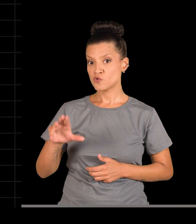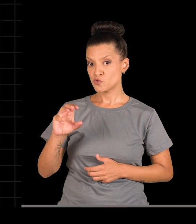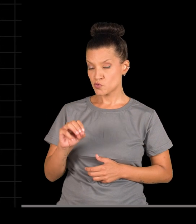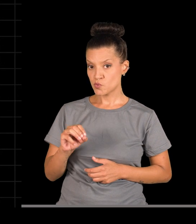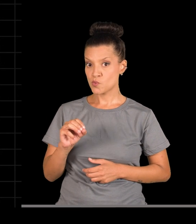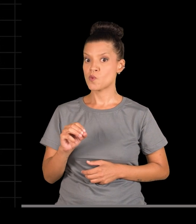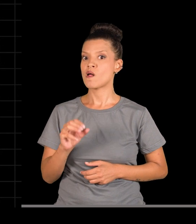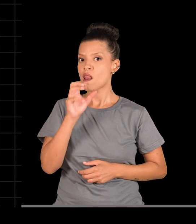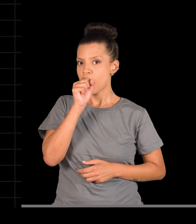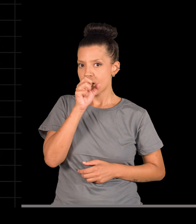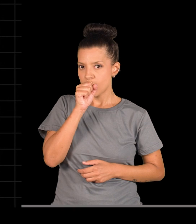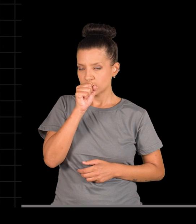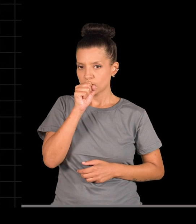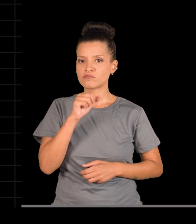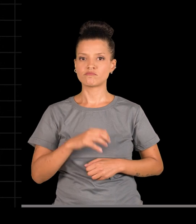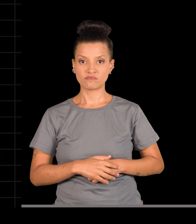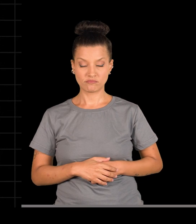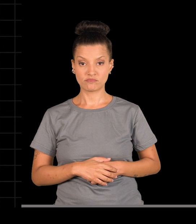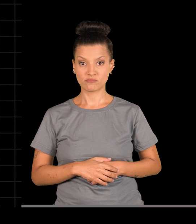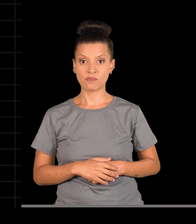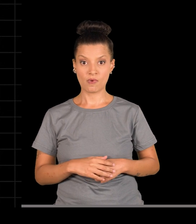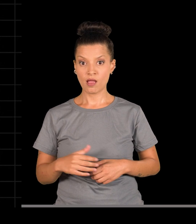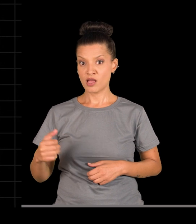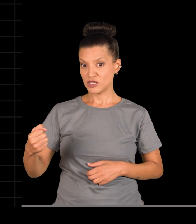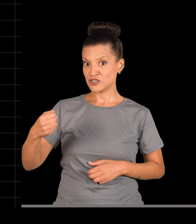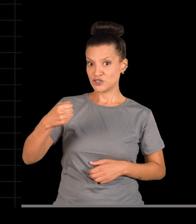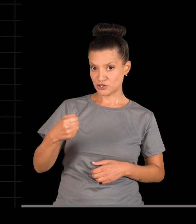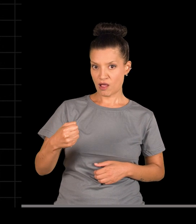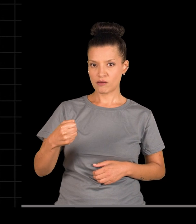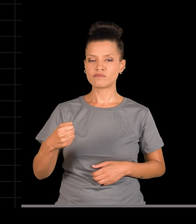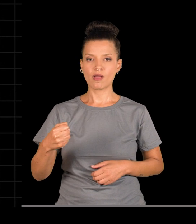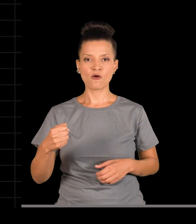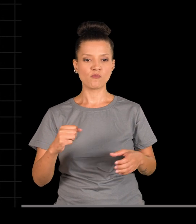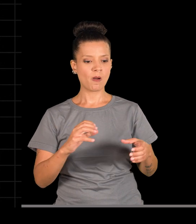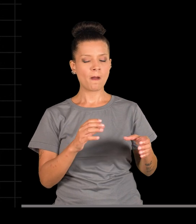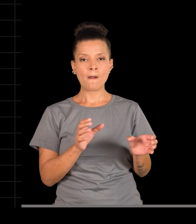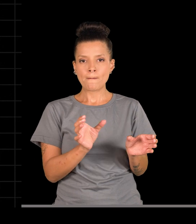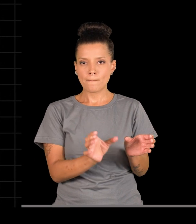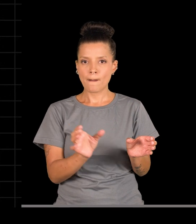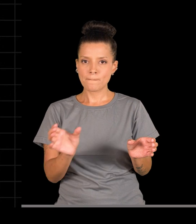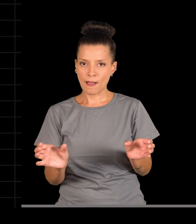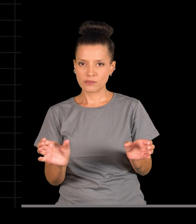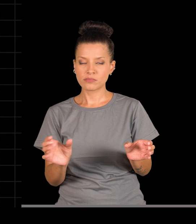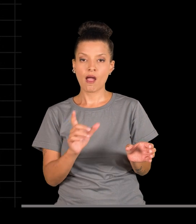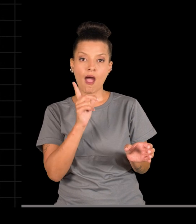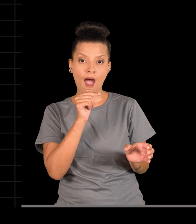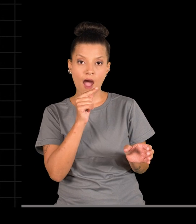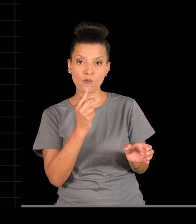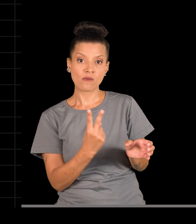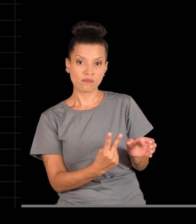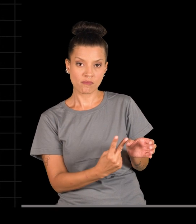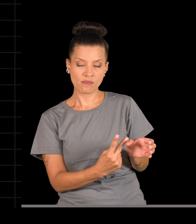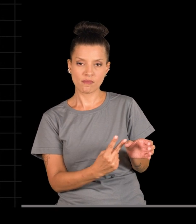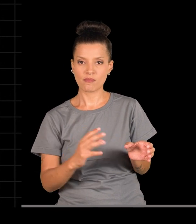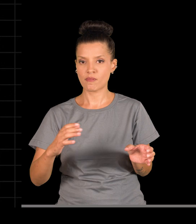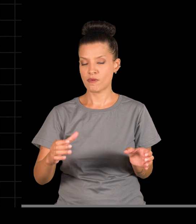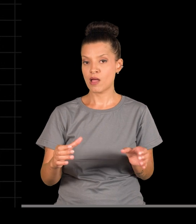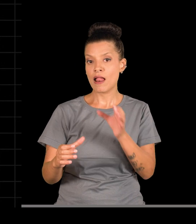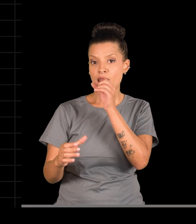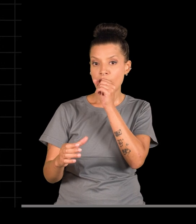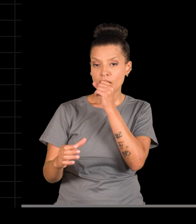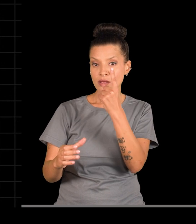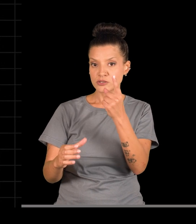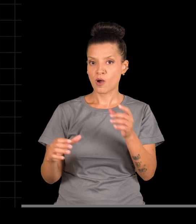Olha só. Para fazer um suco de laranja, eu misturo numa jarra 2 copos de água para 1 copo de concentrado. Que fração